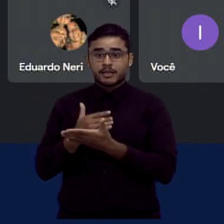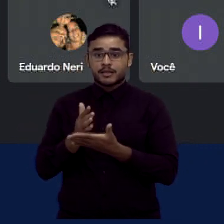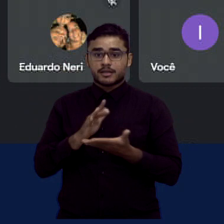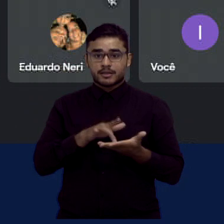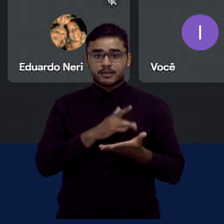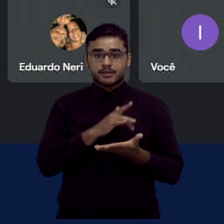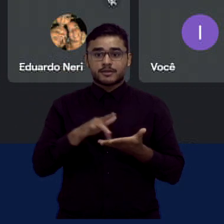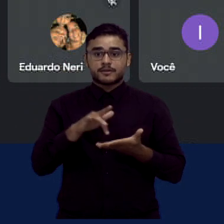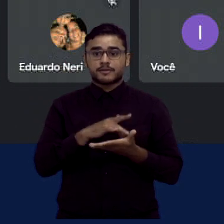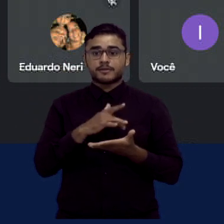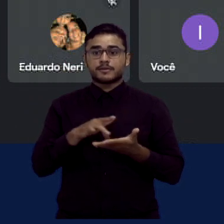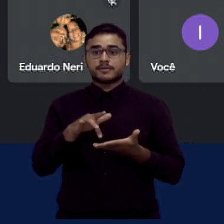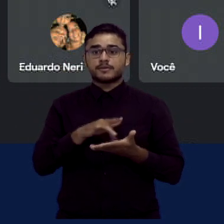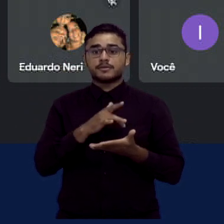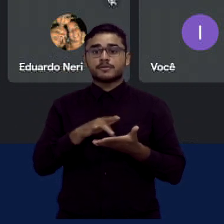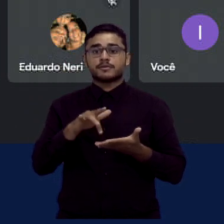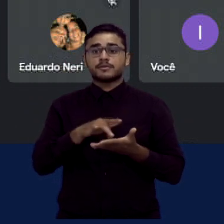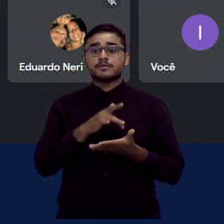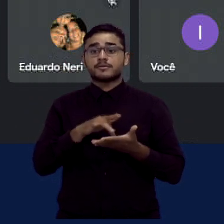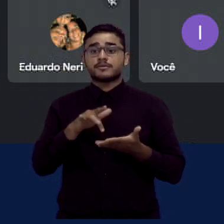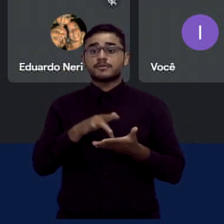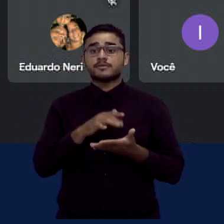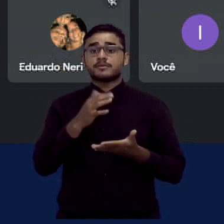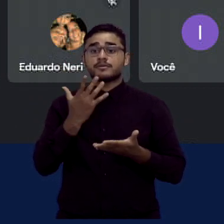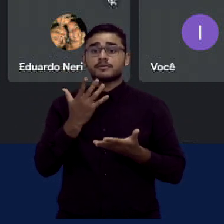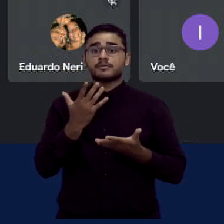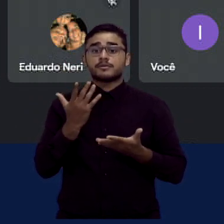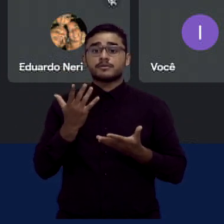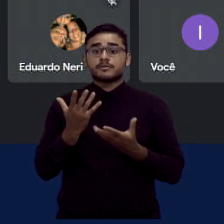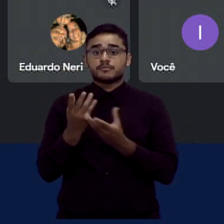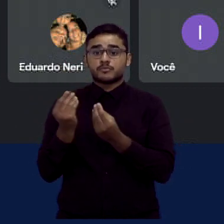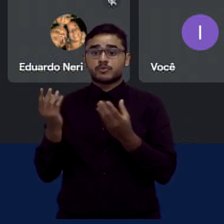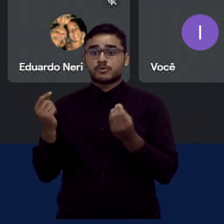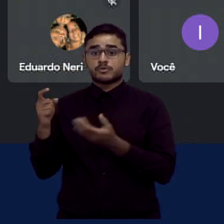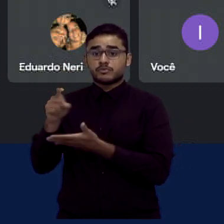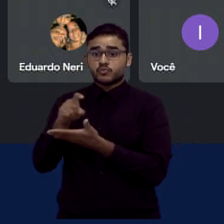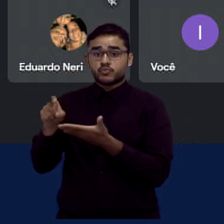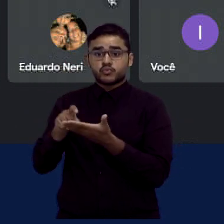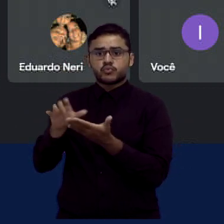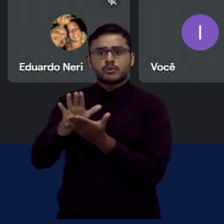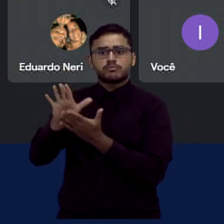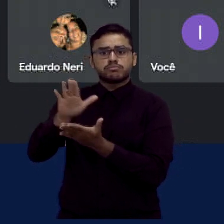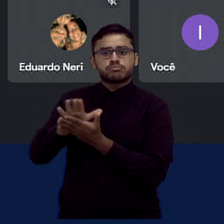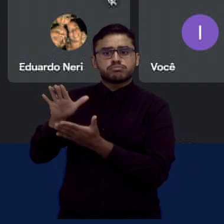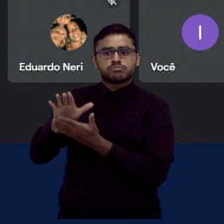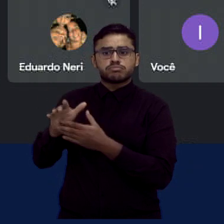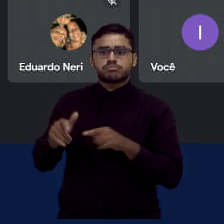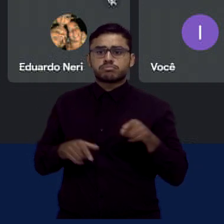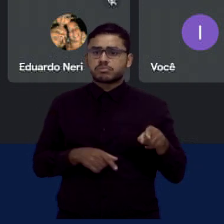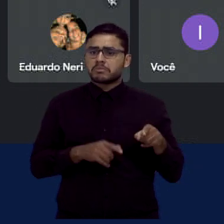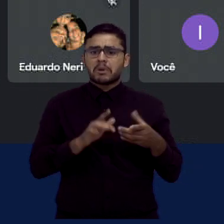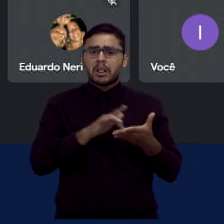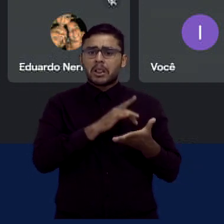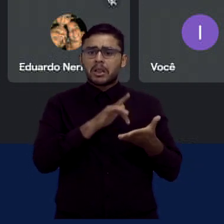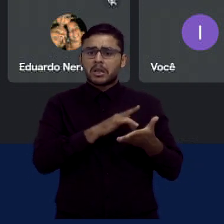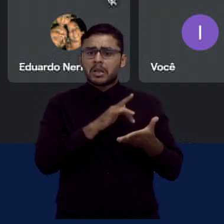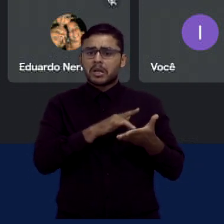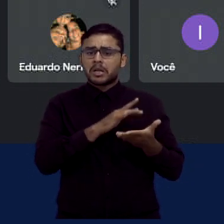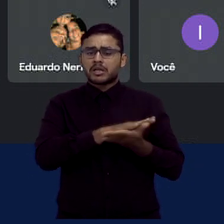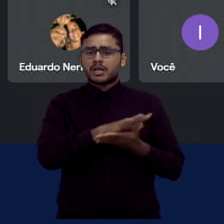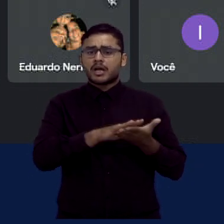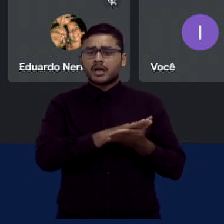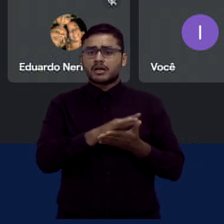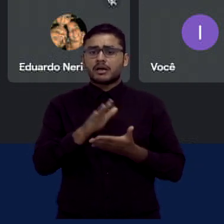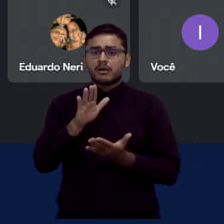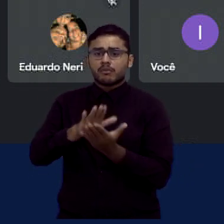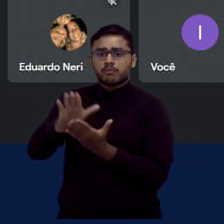bibliotecas. O que aconteceu foi que o número de impressos aumentou e o Kindle não mudou nada. Nunca se imprimiu